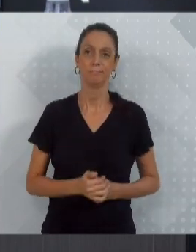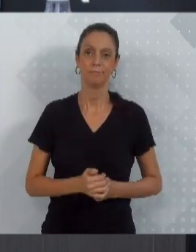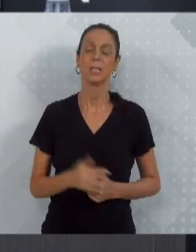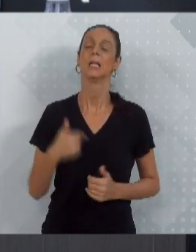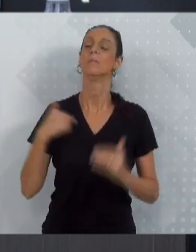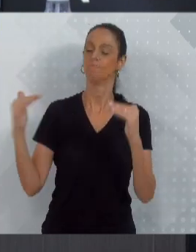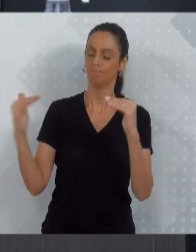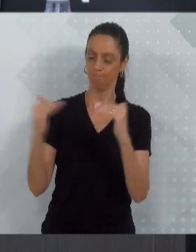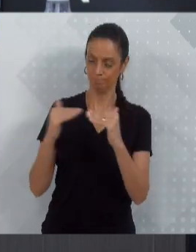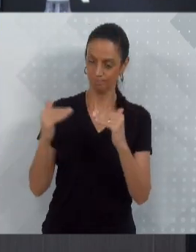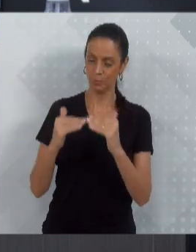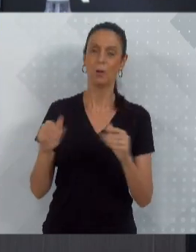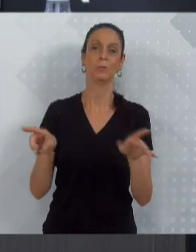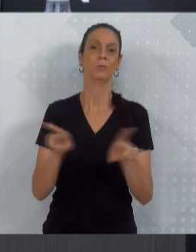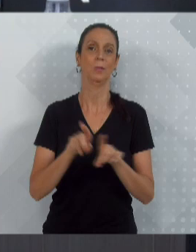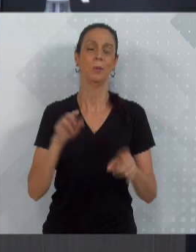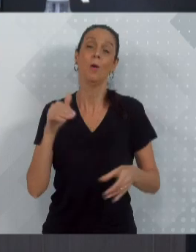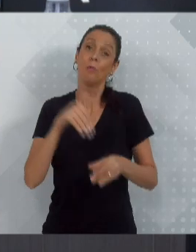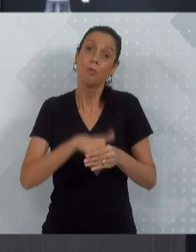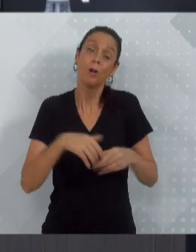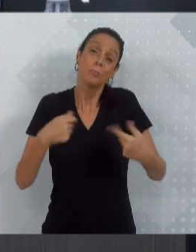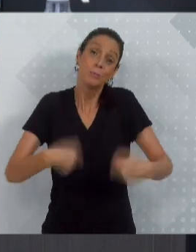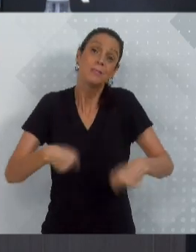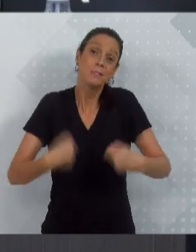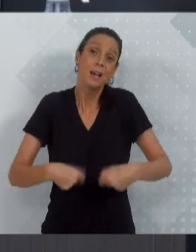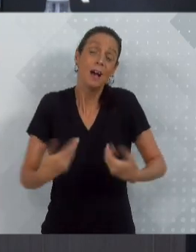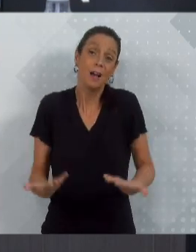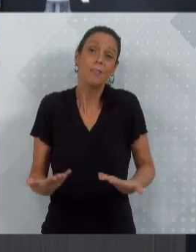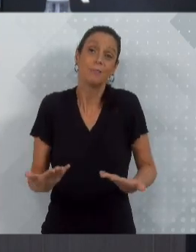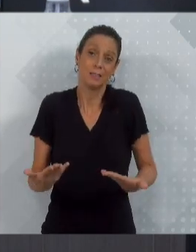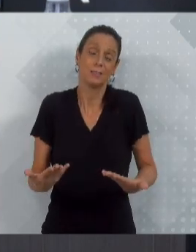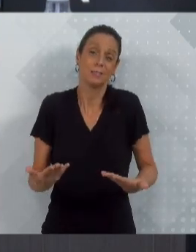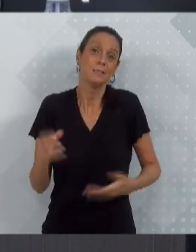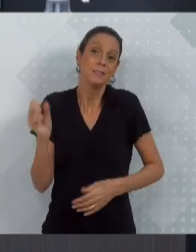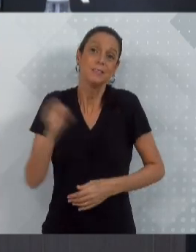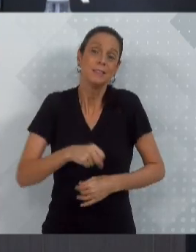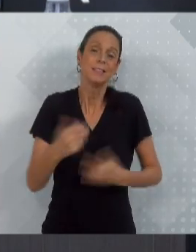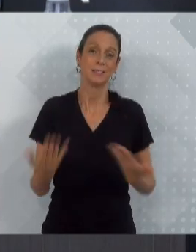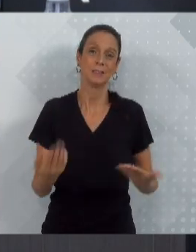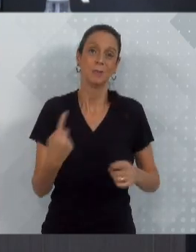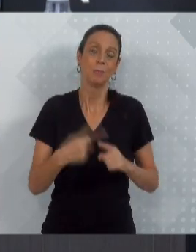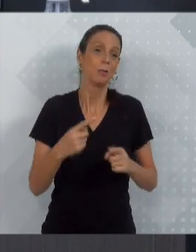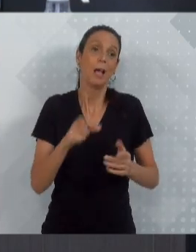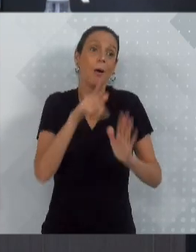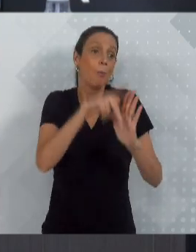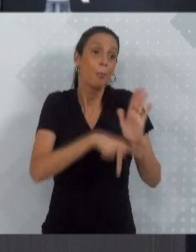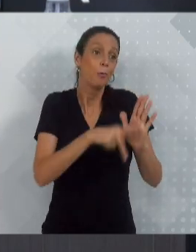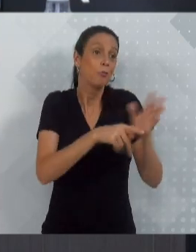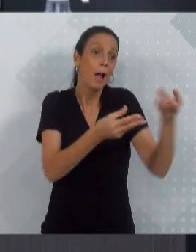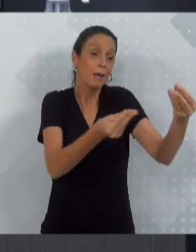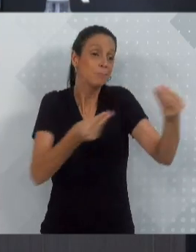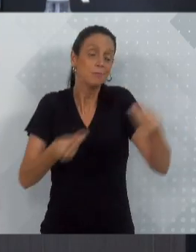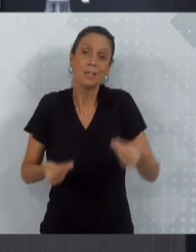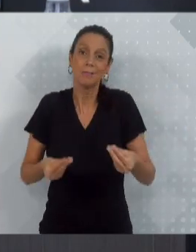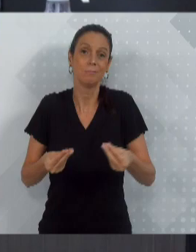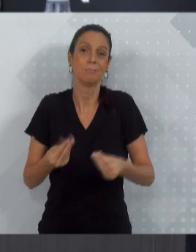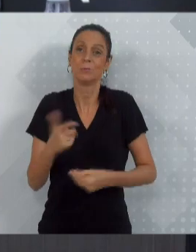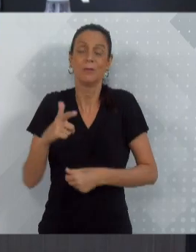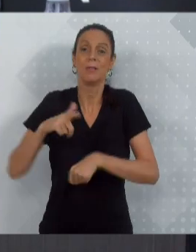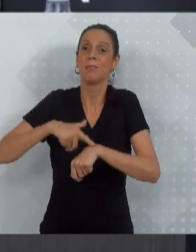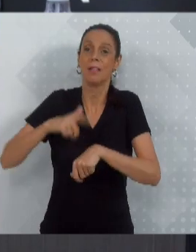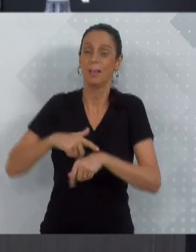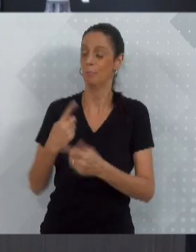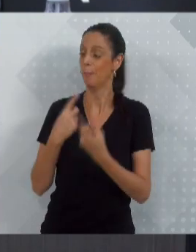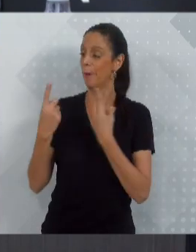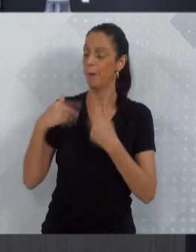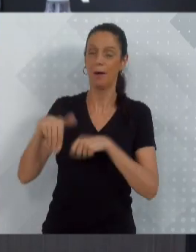com a ideia que o voto foi necessário, positivo, por conta do que veio. Não teve nenhuma conversa com os parlamentares dessa casa,